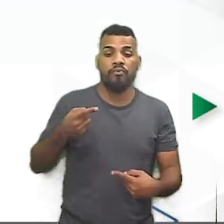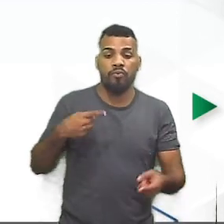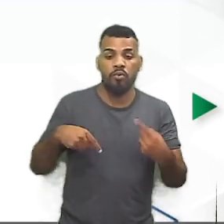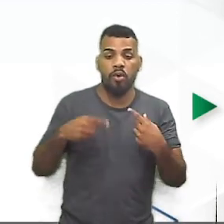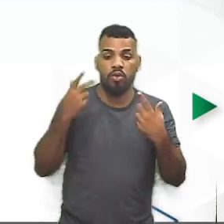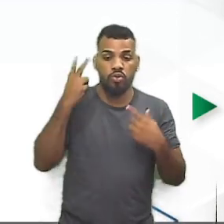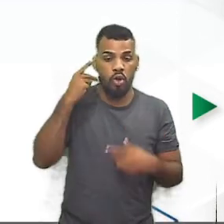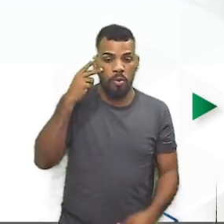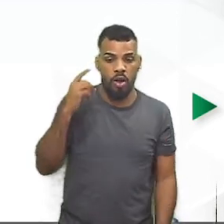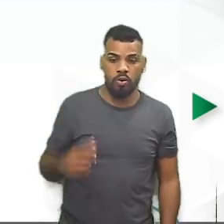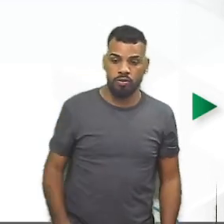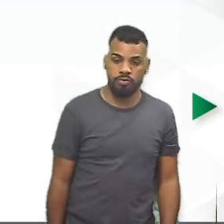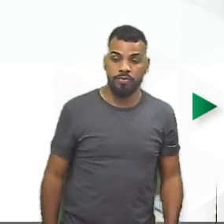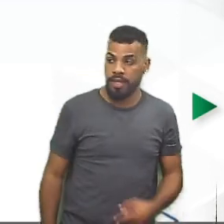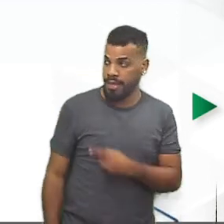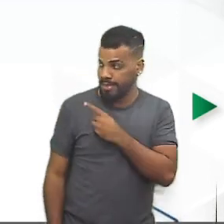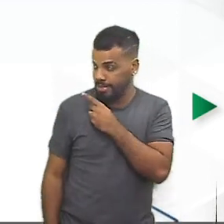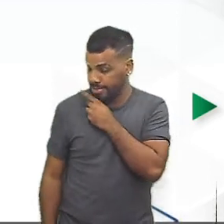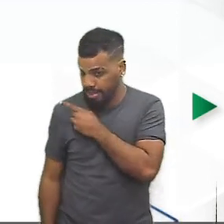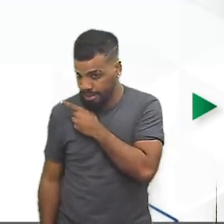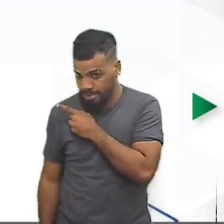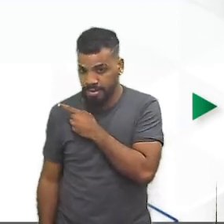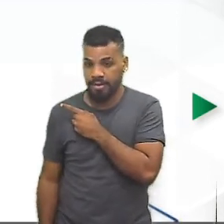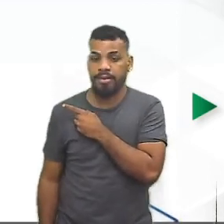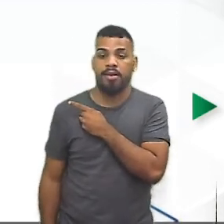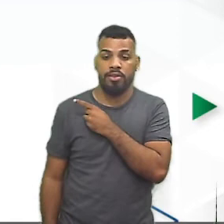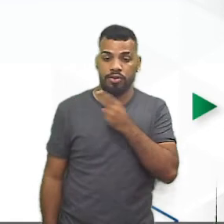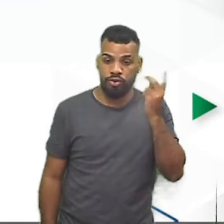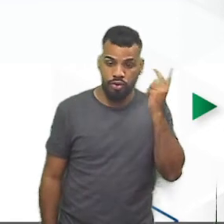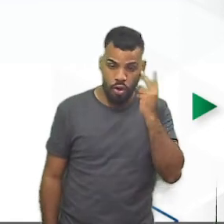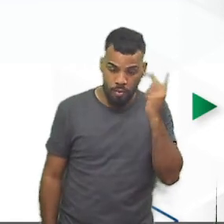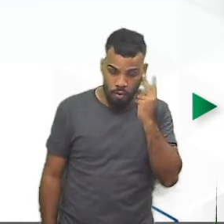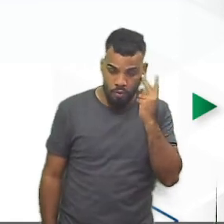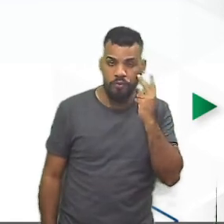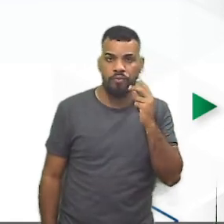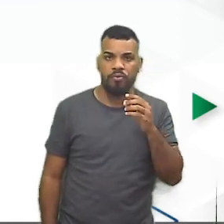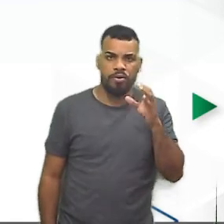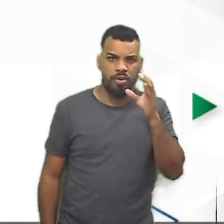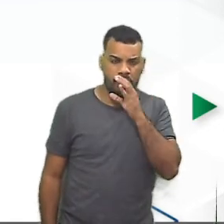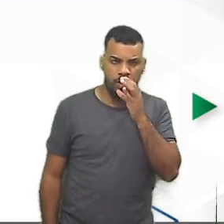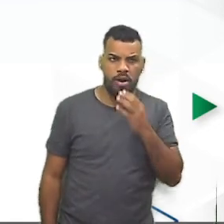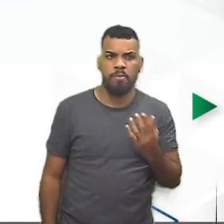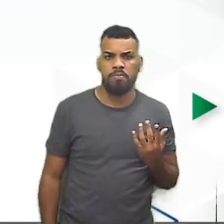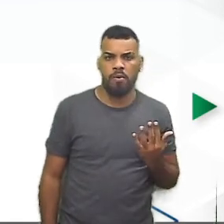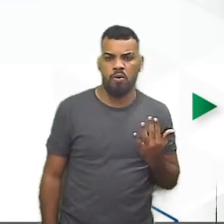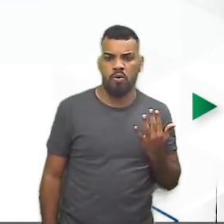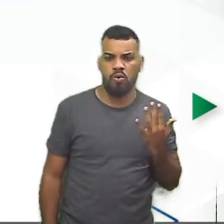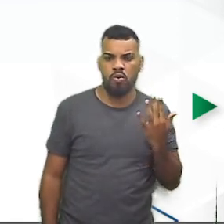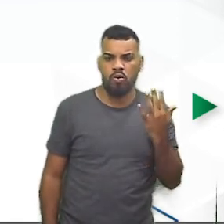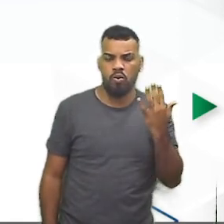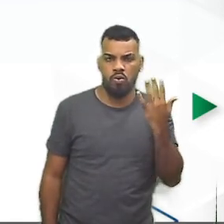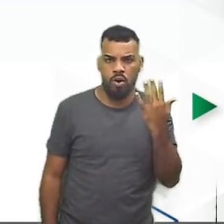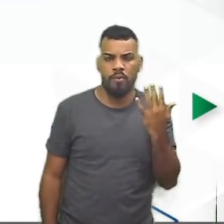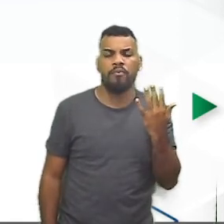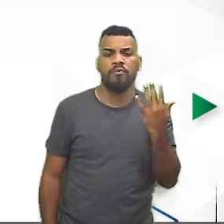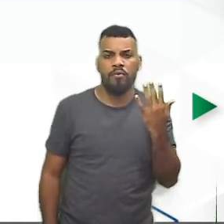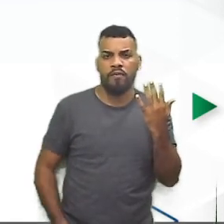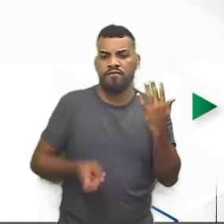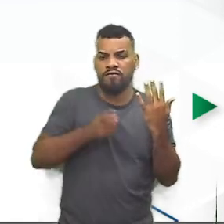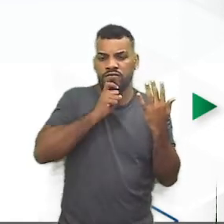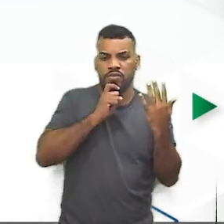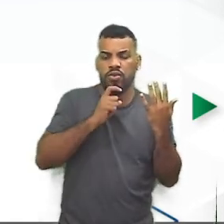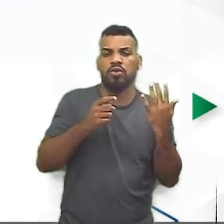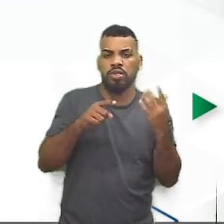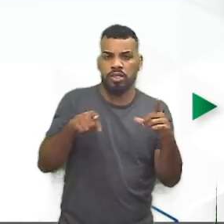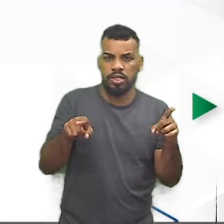normal. Ou seja, o fluxo normal, o ar quente, ele vai ali subindo. O ar frio, é claro que